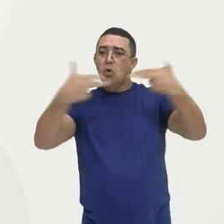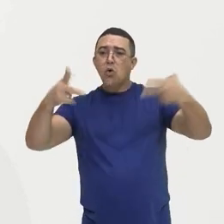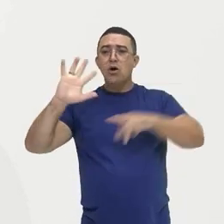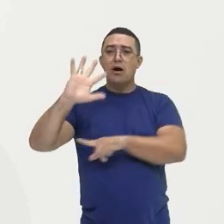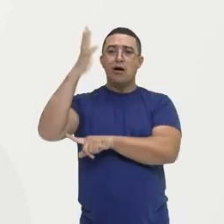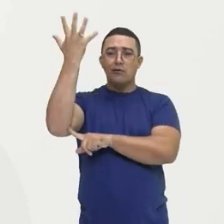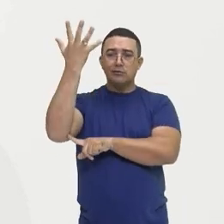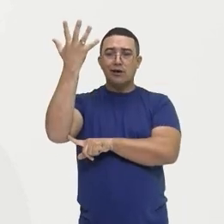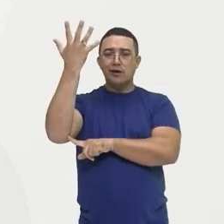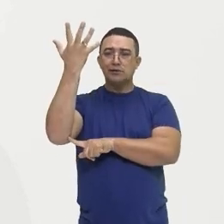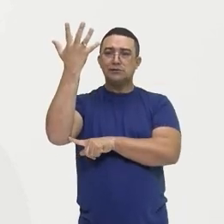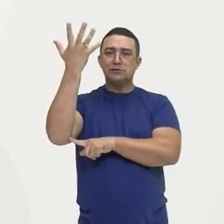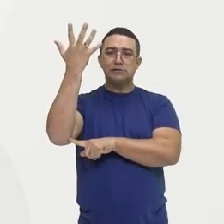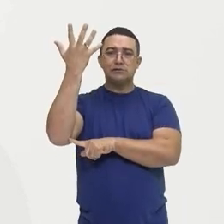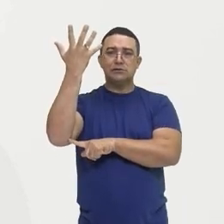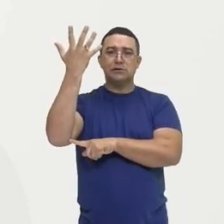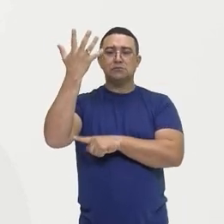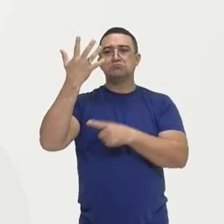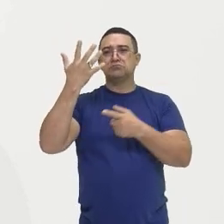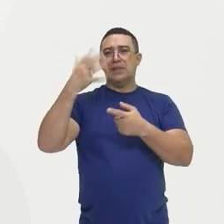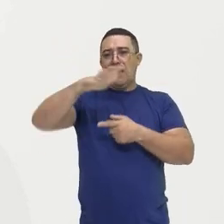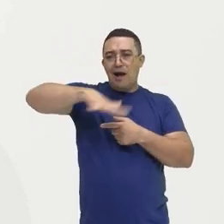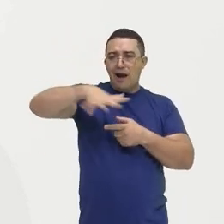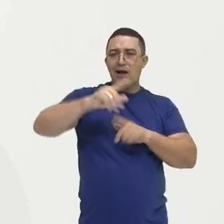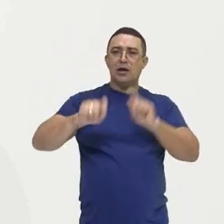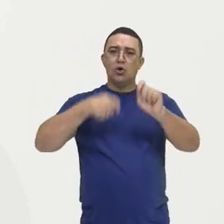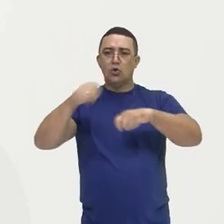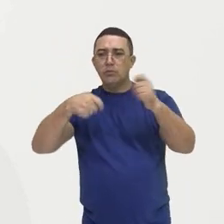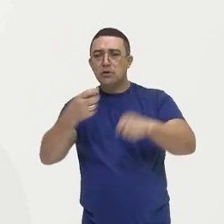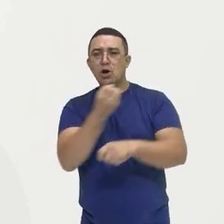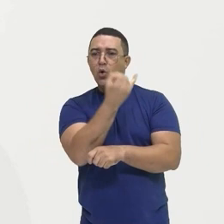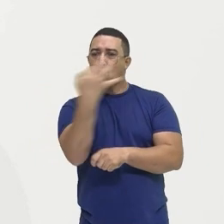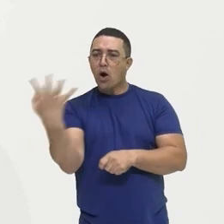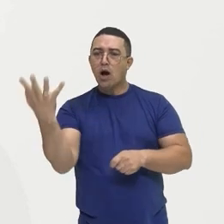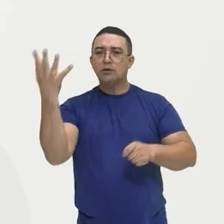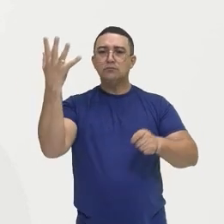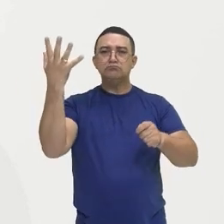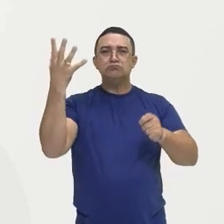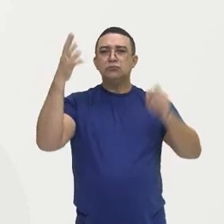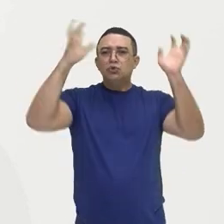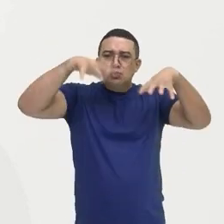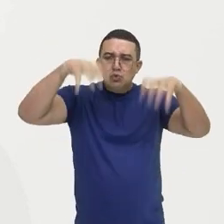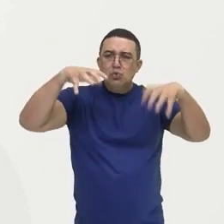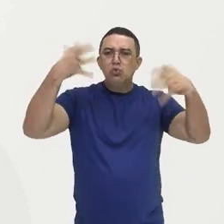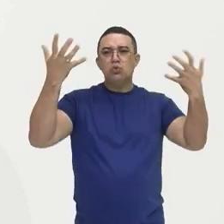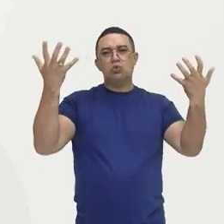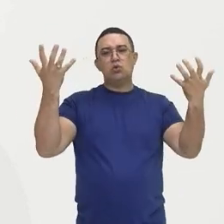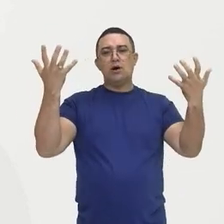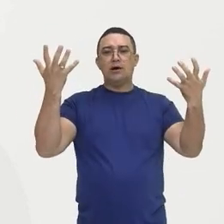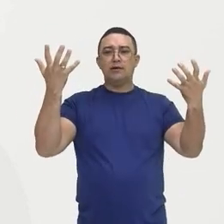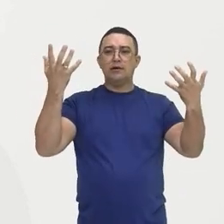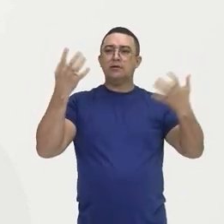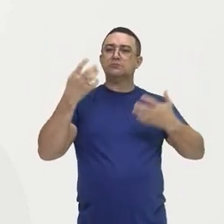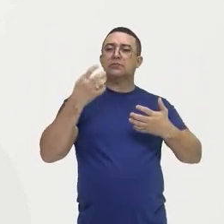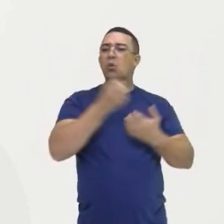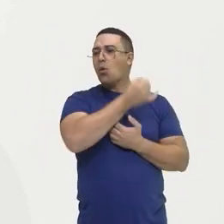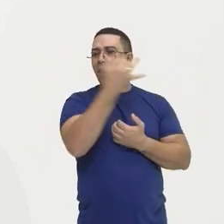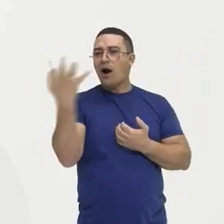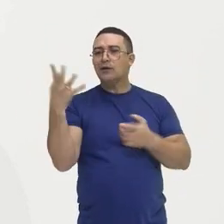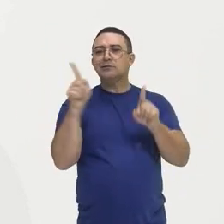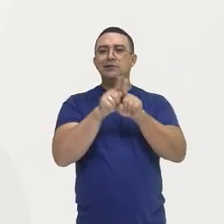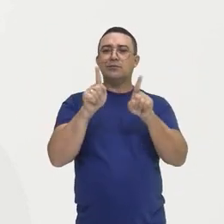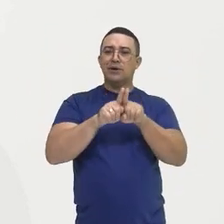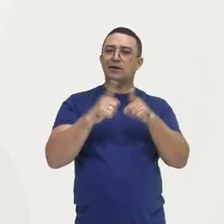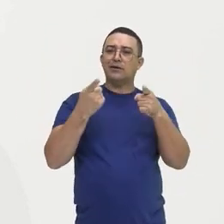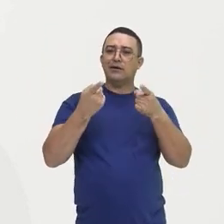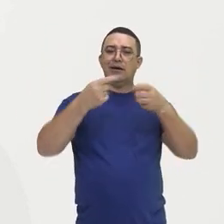pode ser mensurado, né? Da economia, a quantidade de chuva, a quantidade ali de um processo de